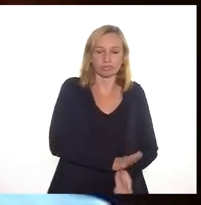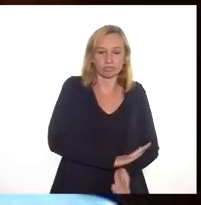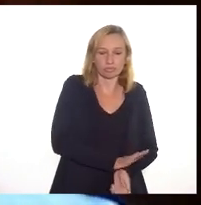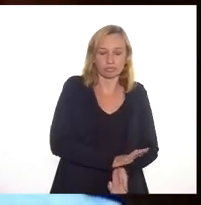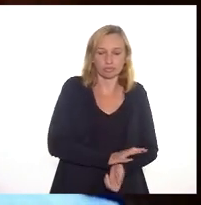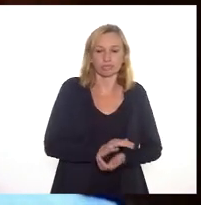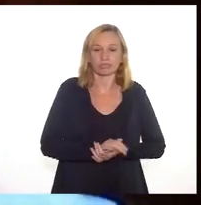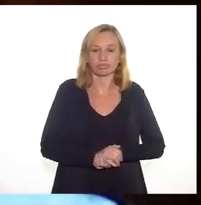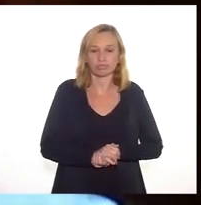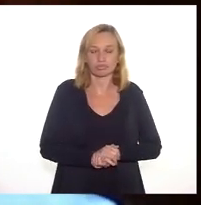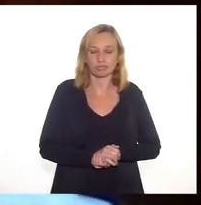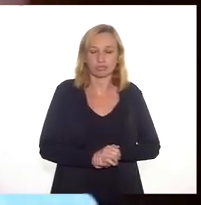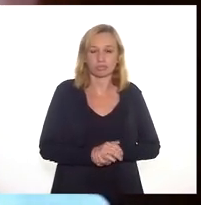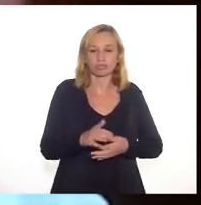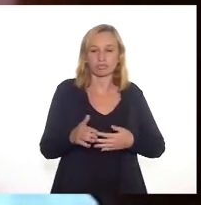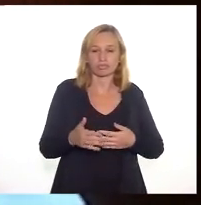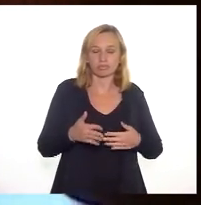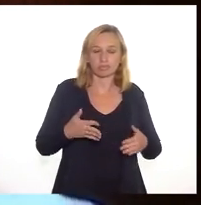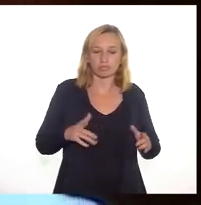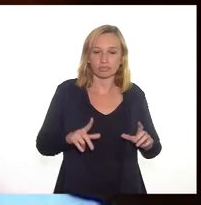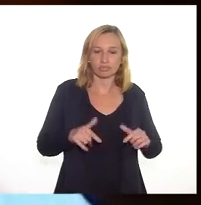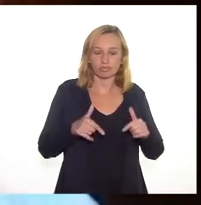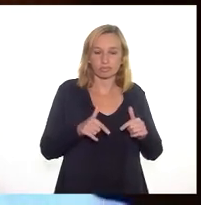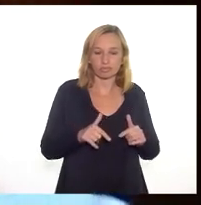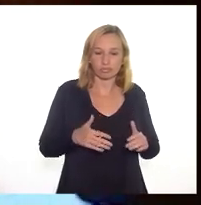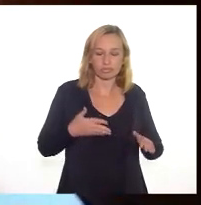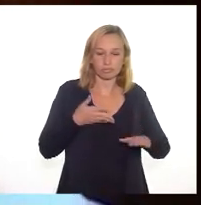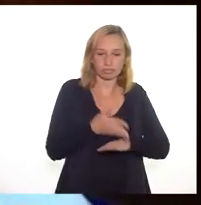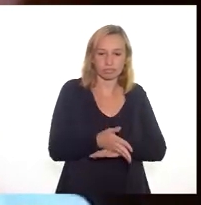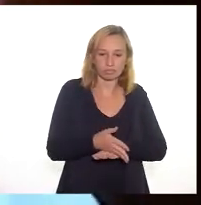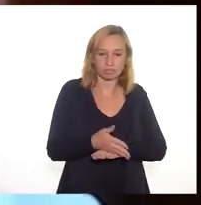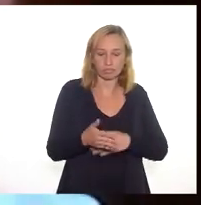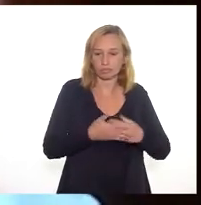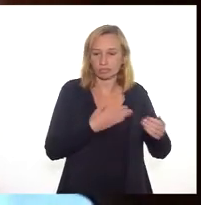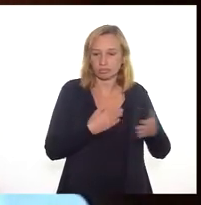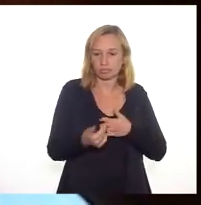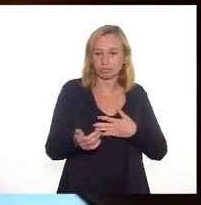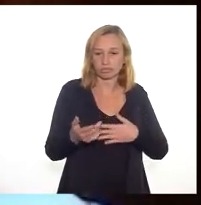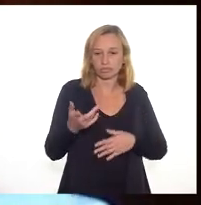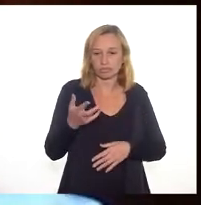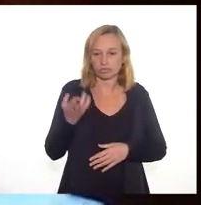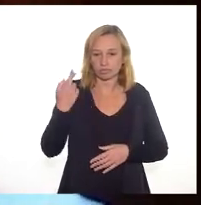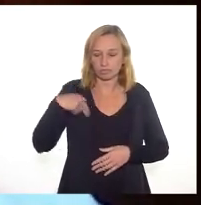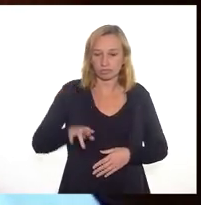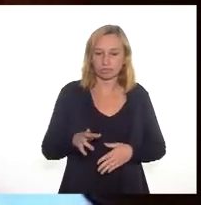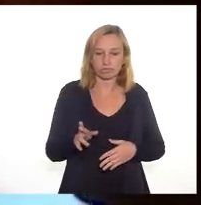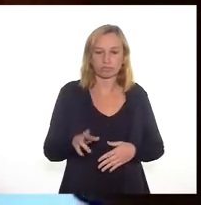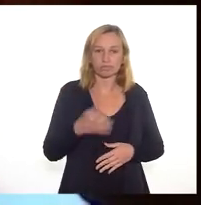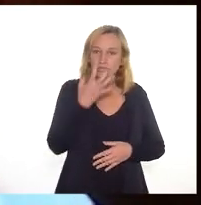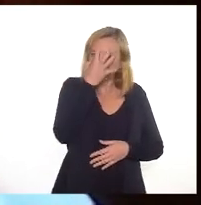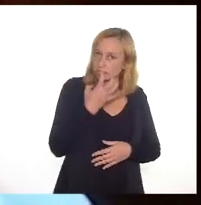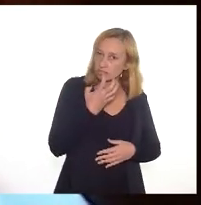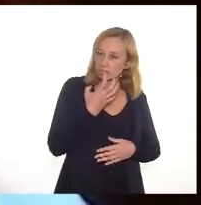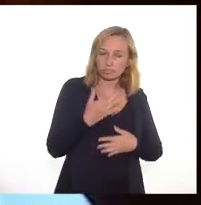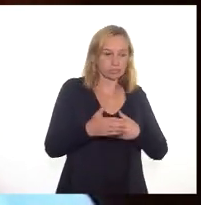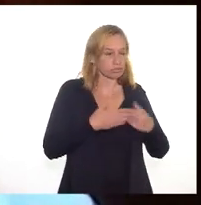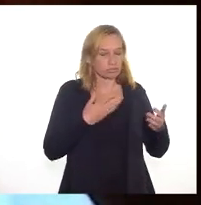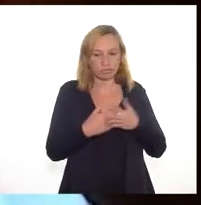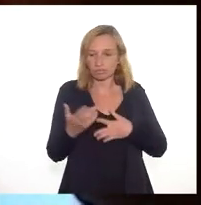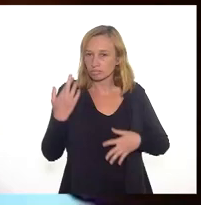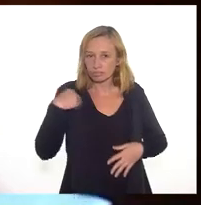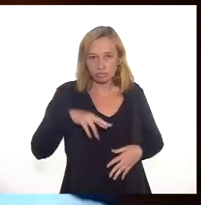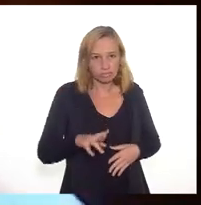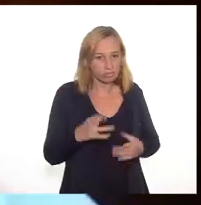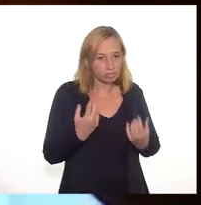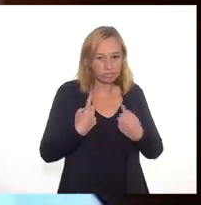quando atingem toda e qualquer religião indiscriminadamente, é sempre muito grave. Qualquer religião que seja afetada por intolerância